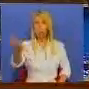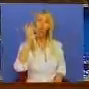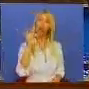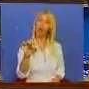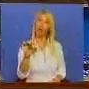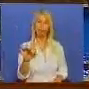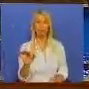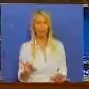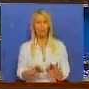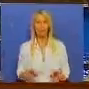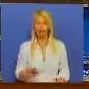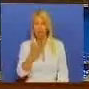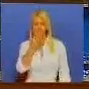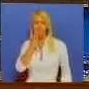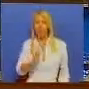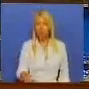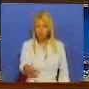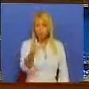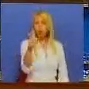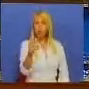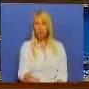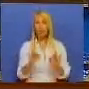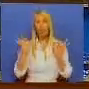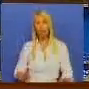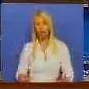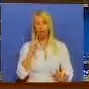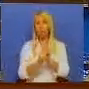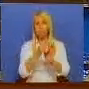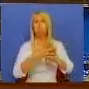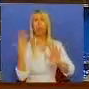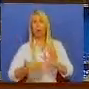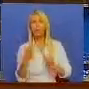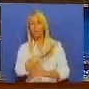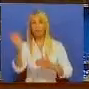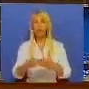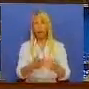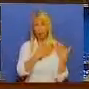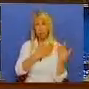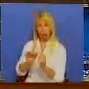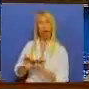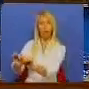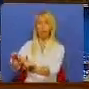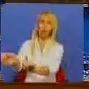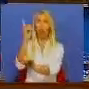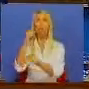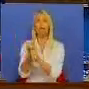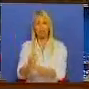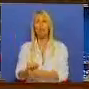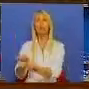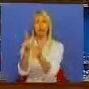de malvadez que são típicos de uma burocracia fechada, e não o responsabiliza a si, mas aos seus serviços,